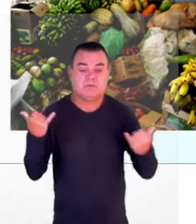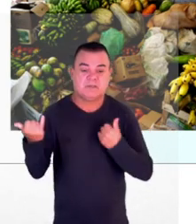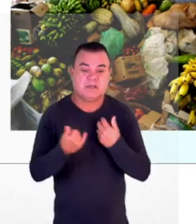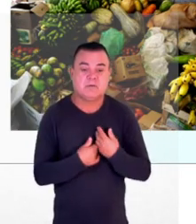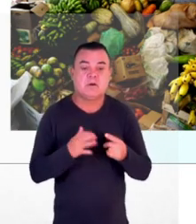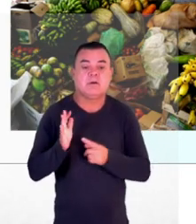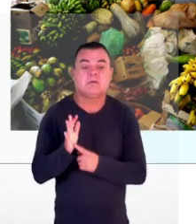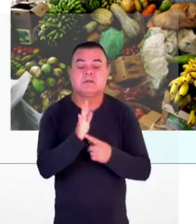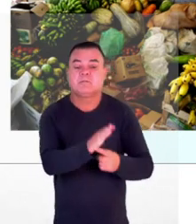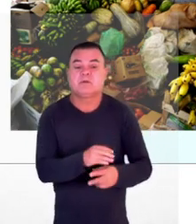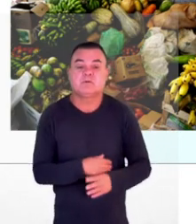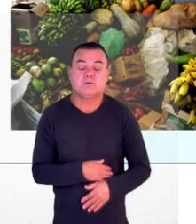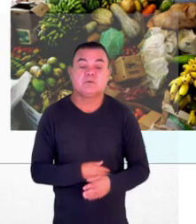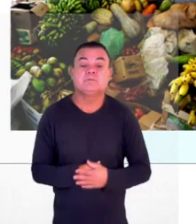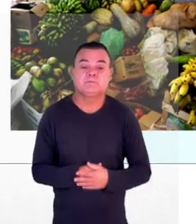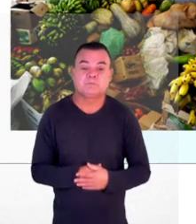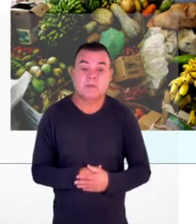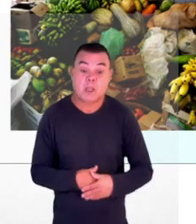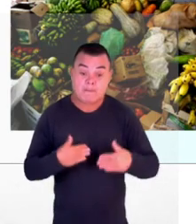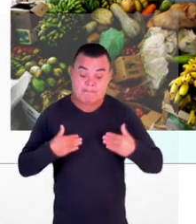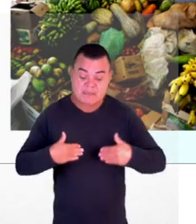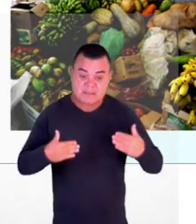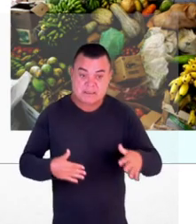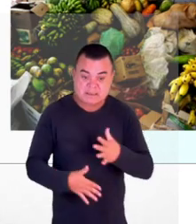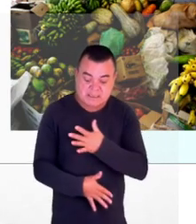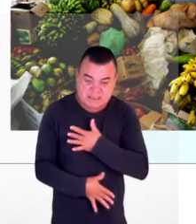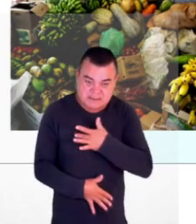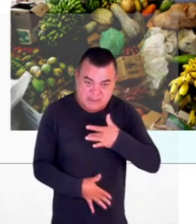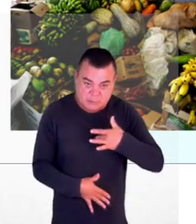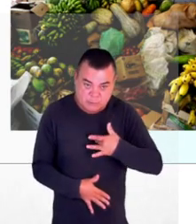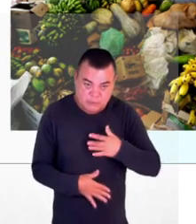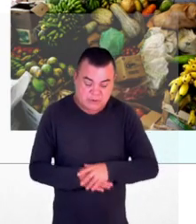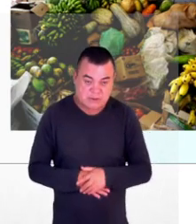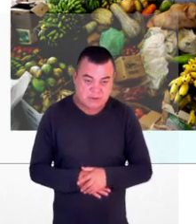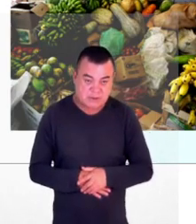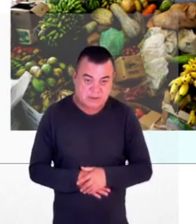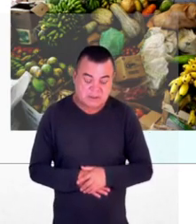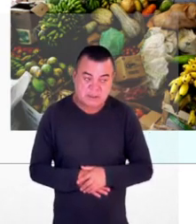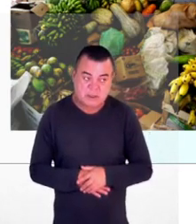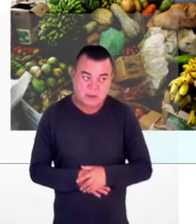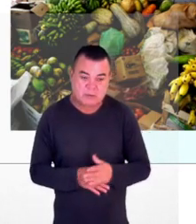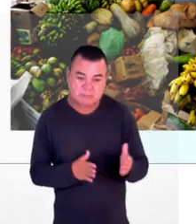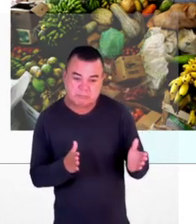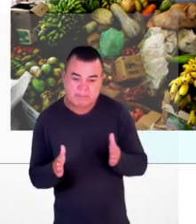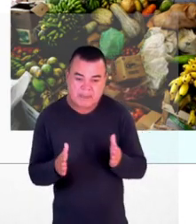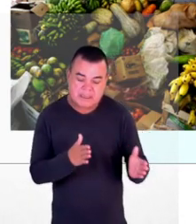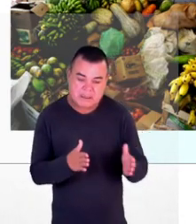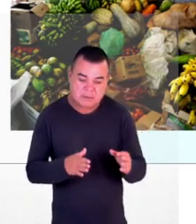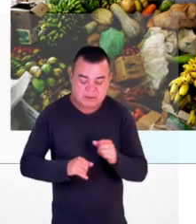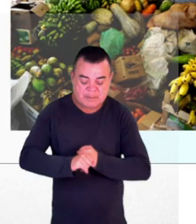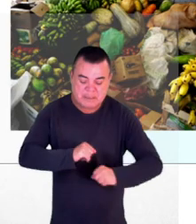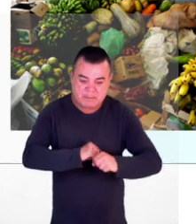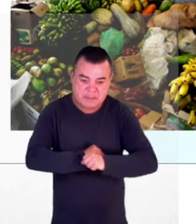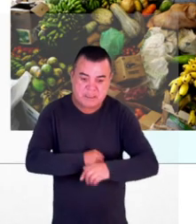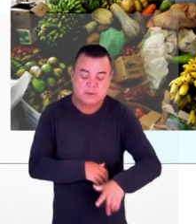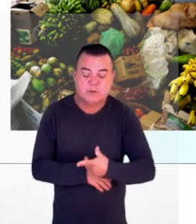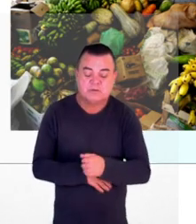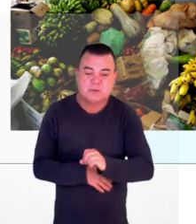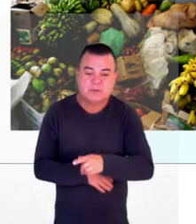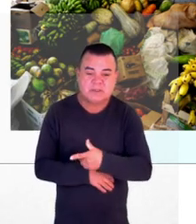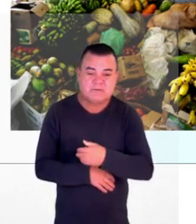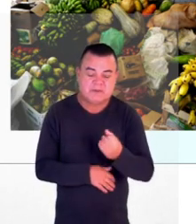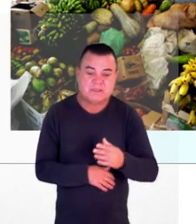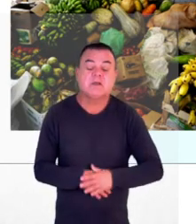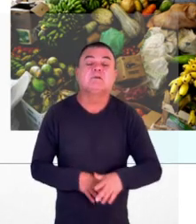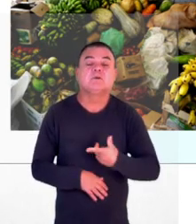sinan Ministério eh da saúde que durante um determinado período ali da pandemia de 2020 a 2021 de